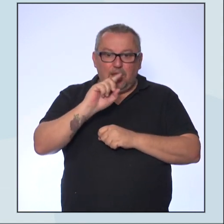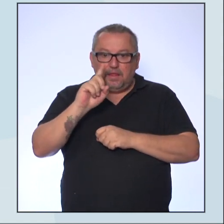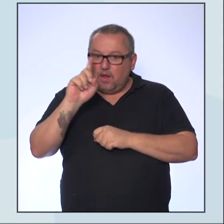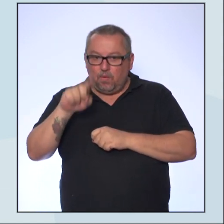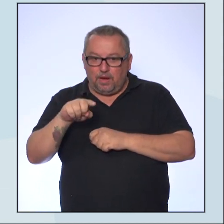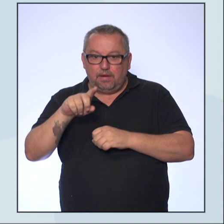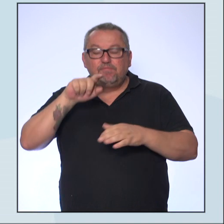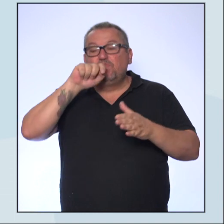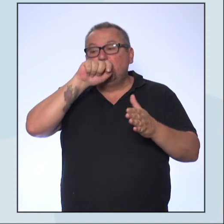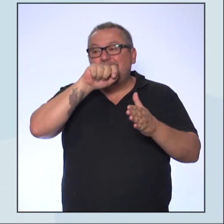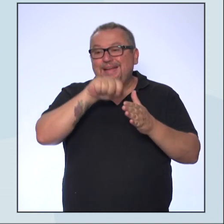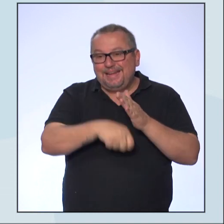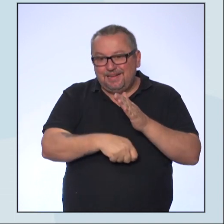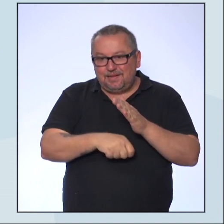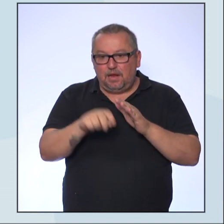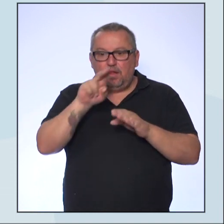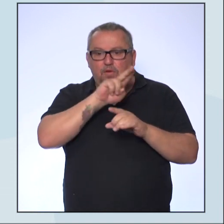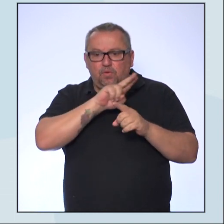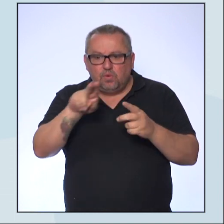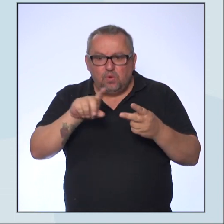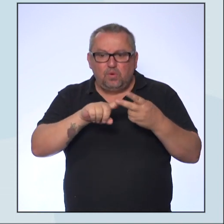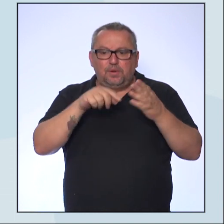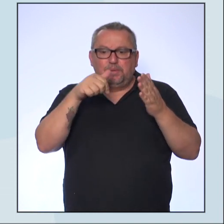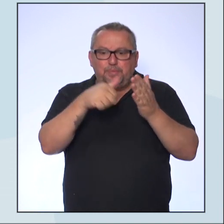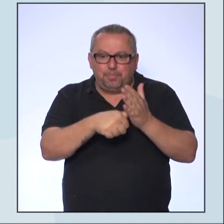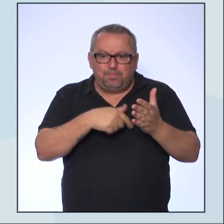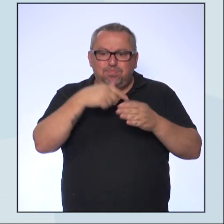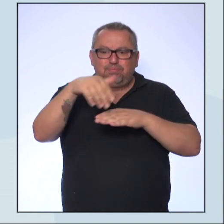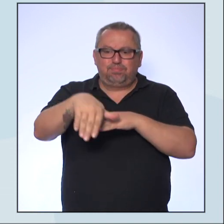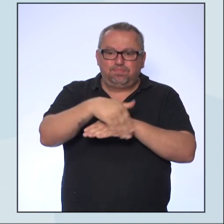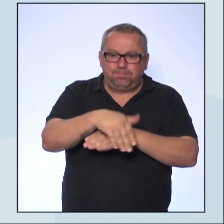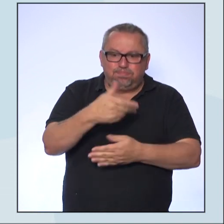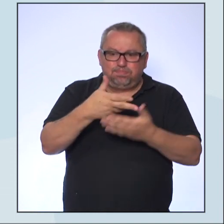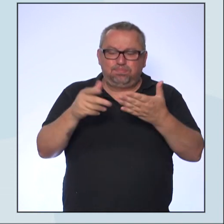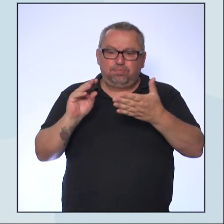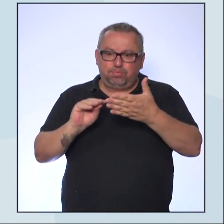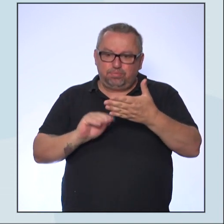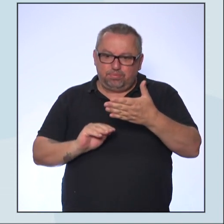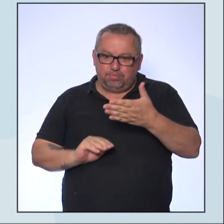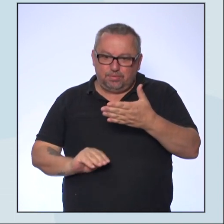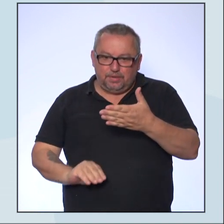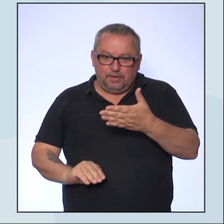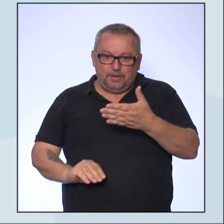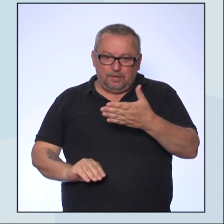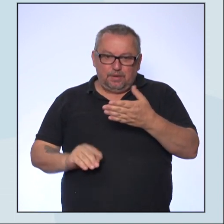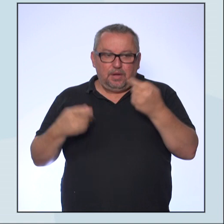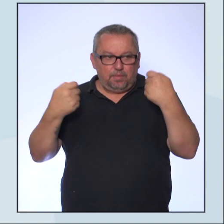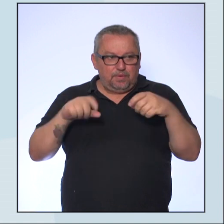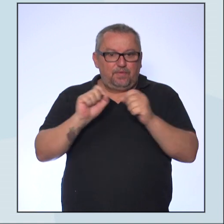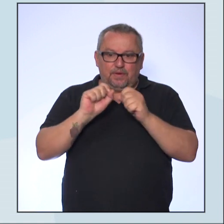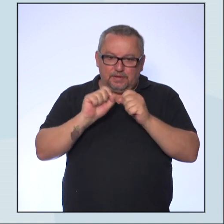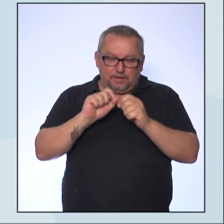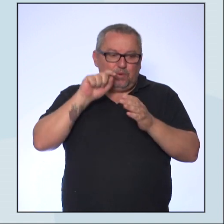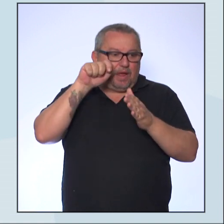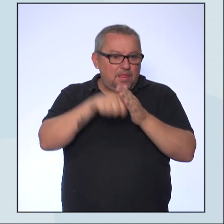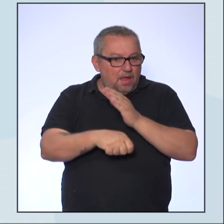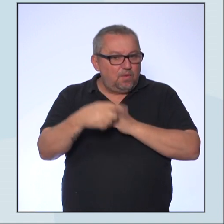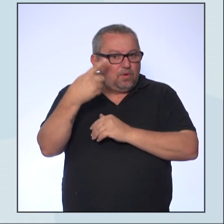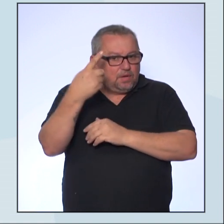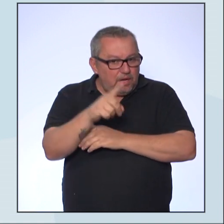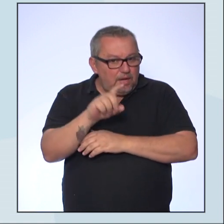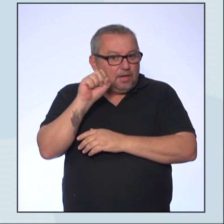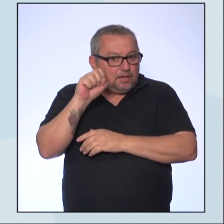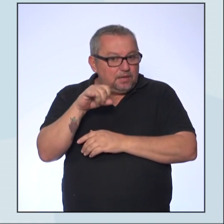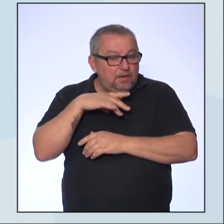fazer? Tem as setinhas indicando, né, Rafa? Se ele Perfeito. não for cadastrado, eu tenho que fazer o cadastro do cliente. Se ele